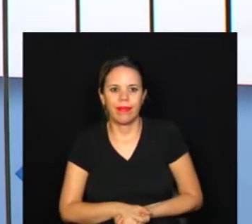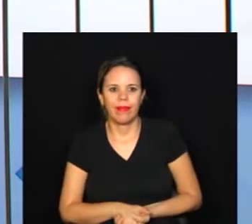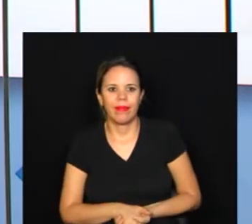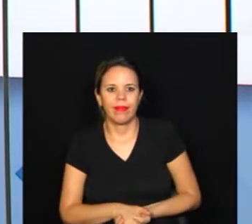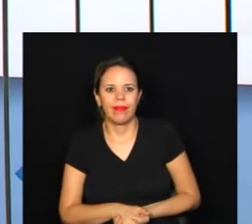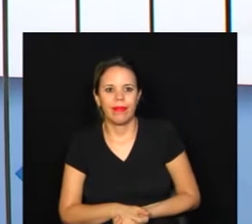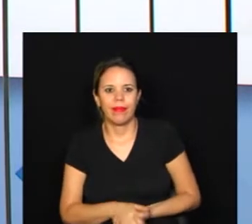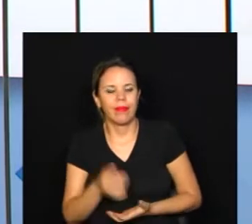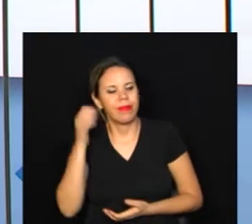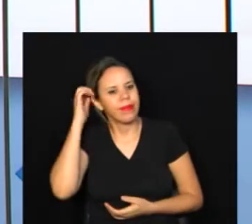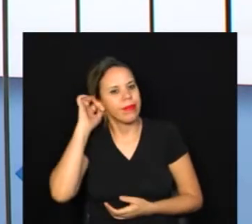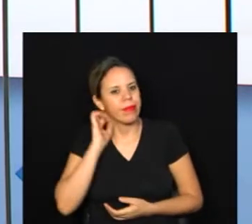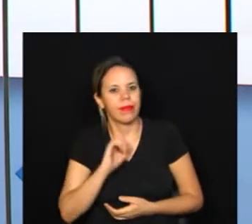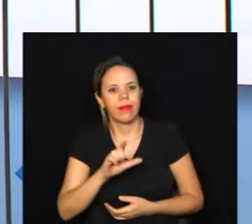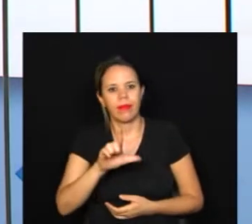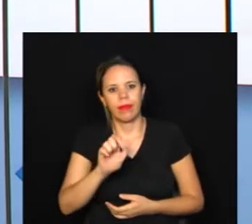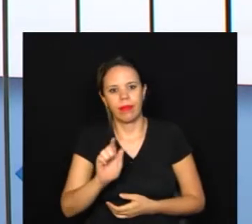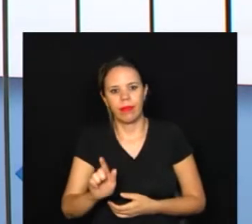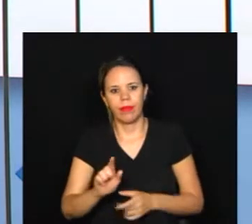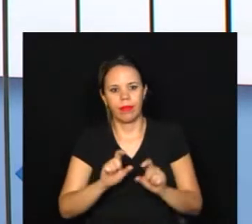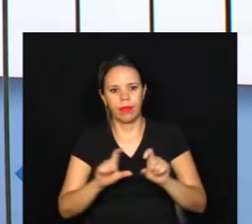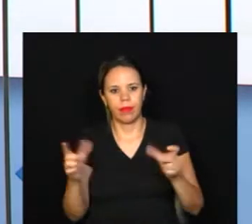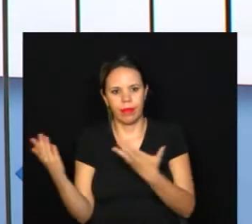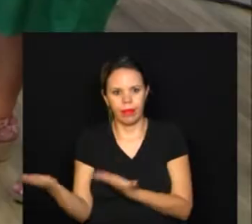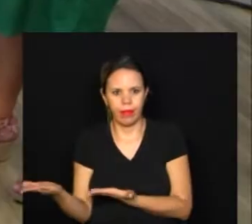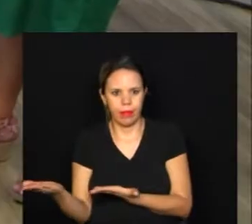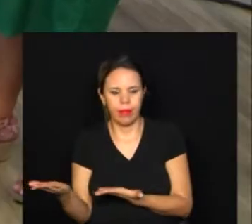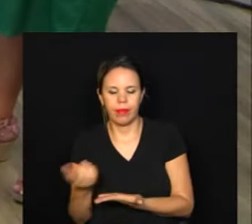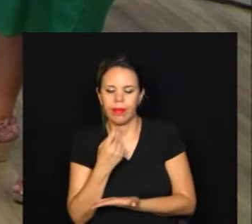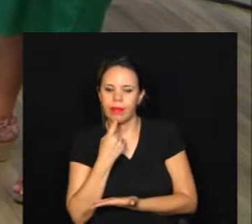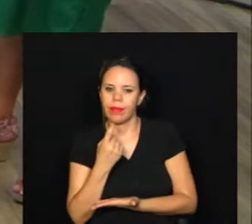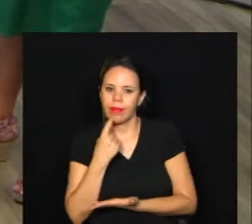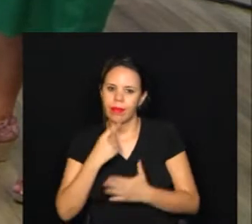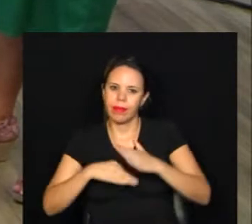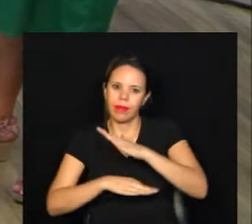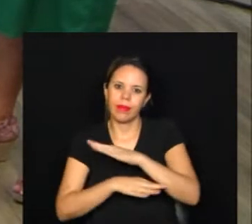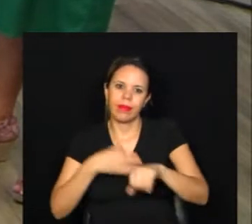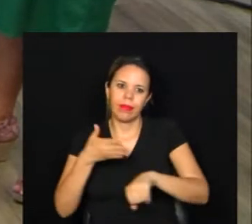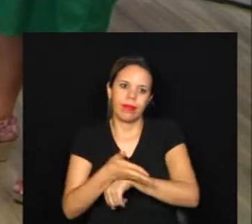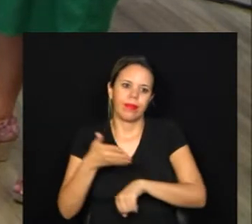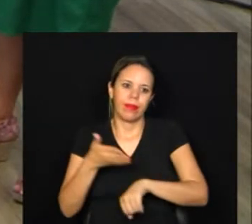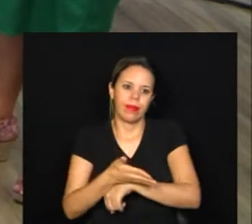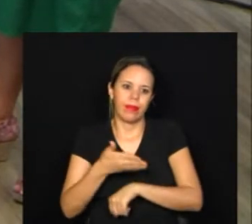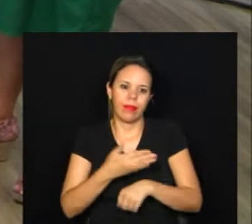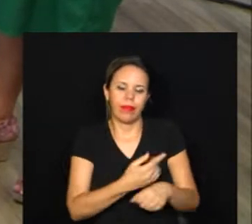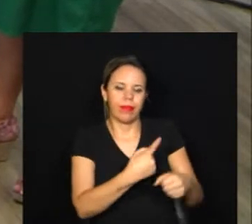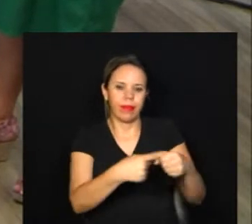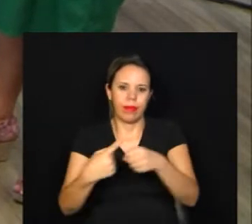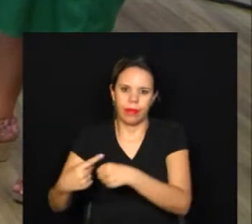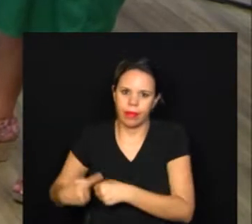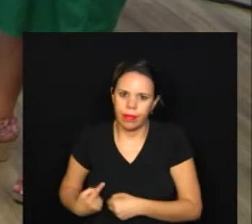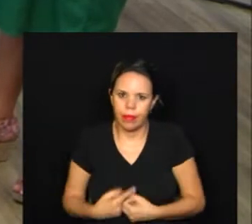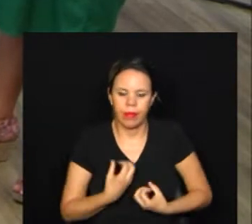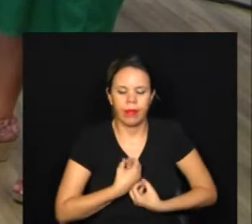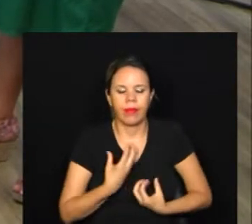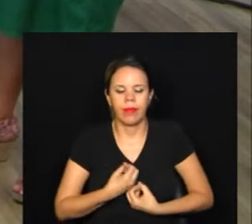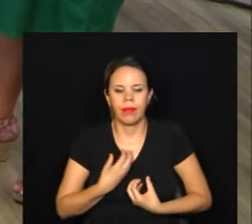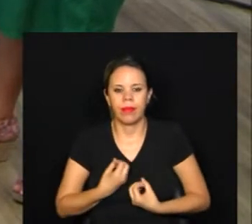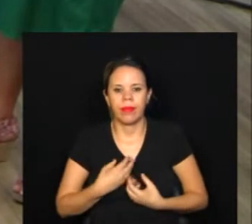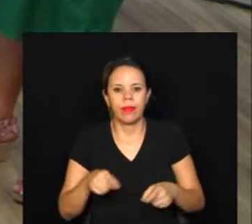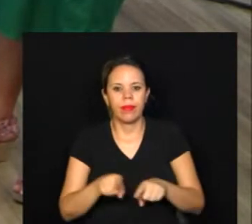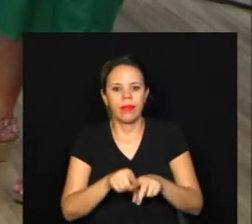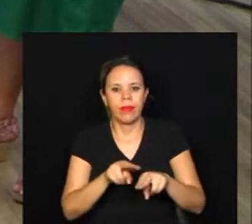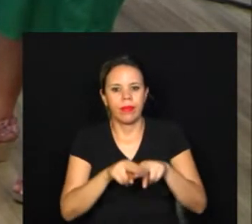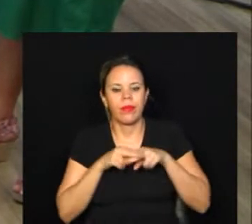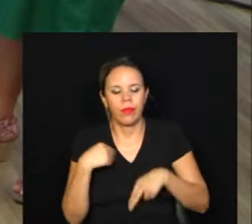www.campinas.sp.leg.br, LEG de Legislativo. Lembrando que a Câmara de Campinas faz parte da Rede Legislativa de Informações e por isso